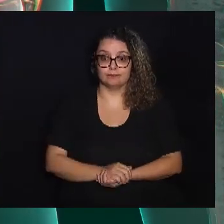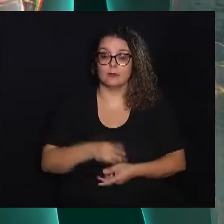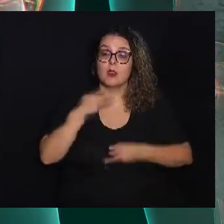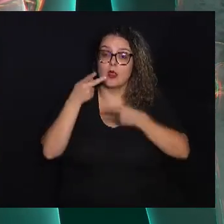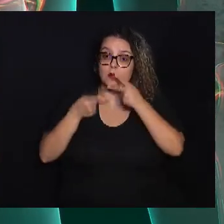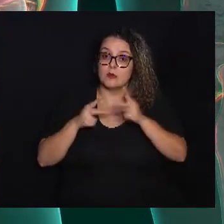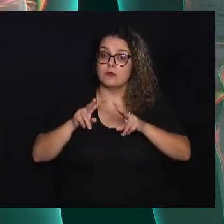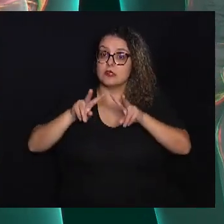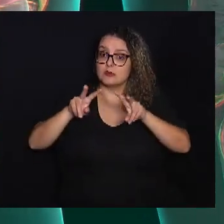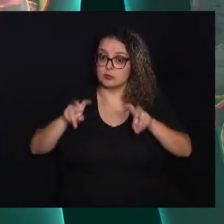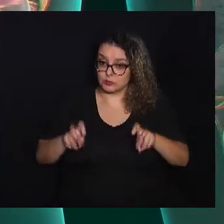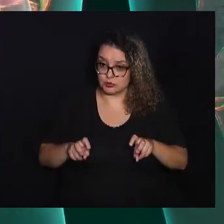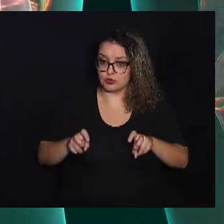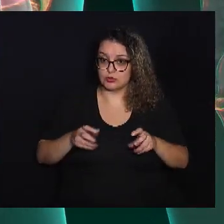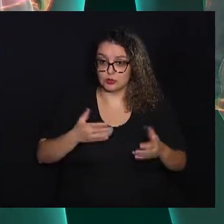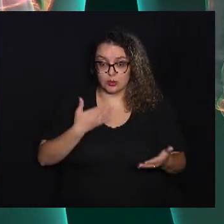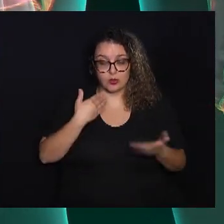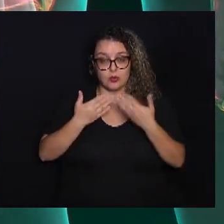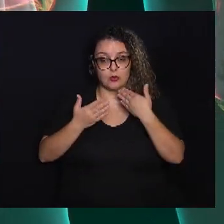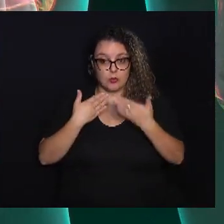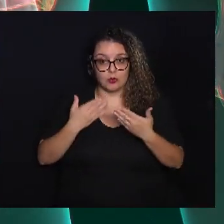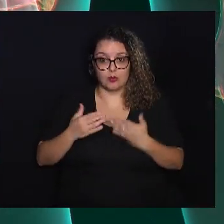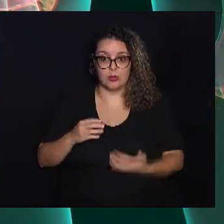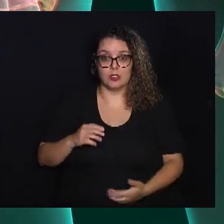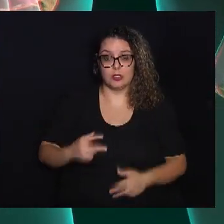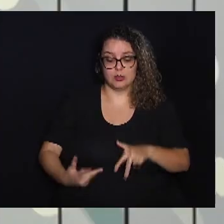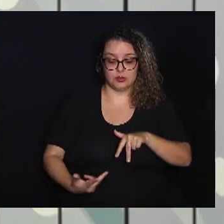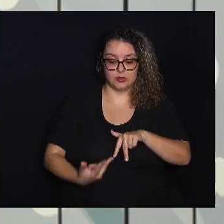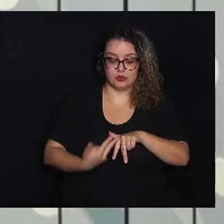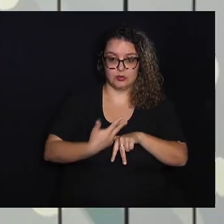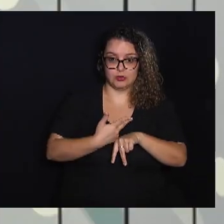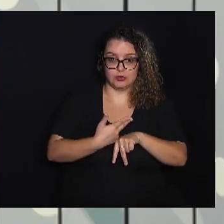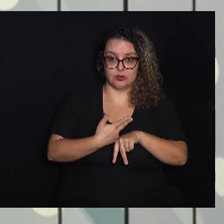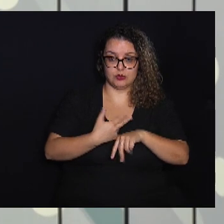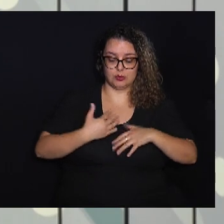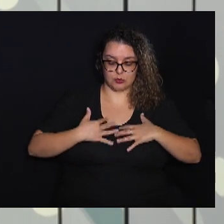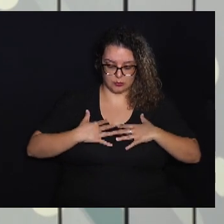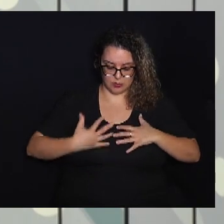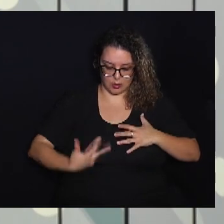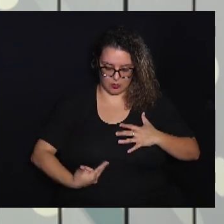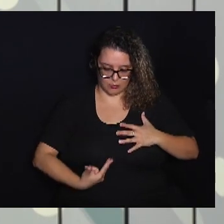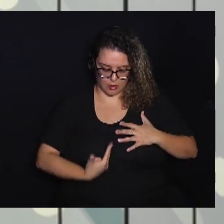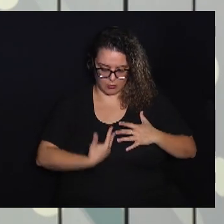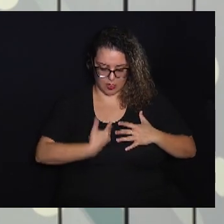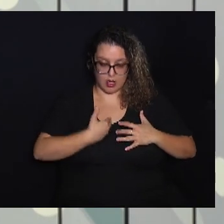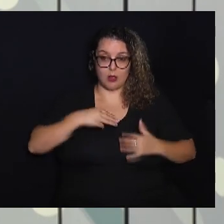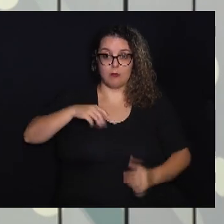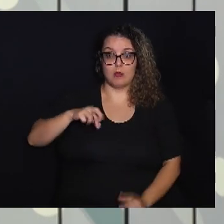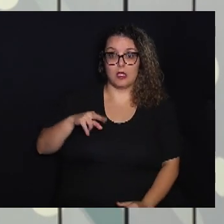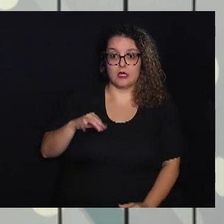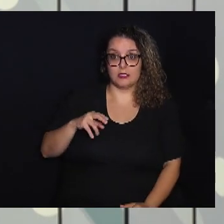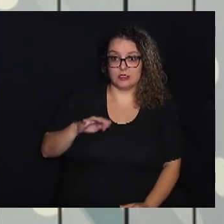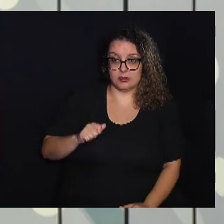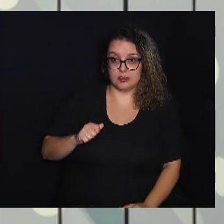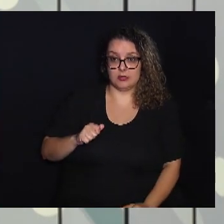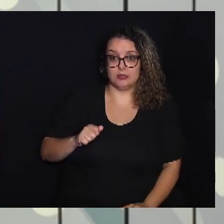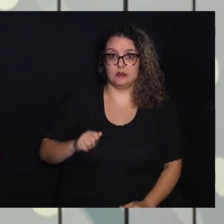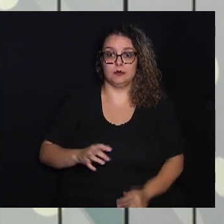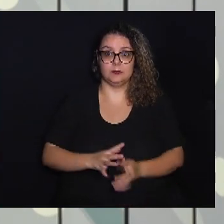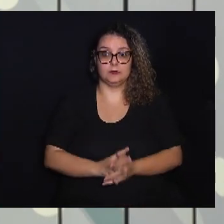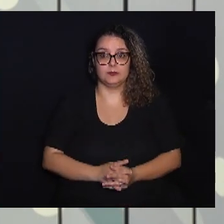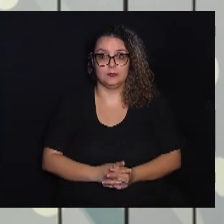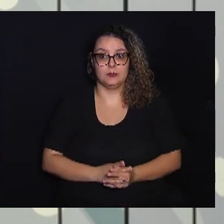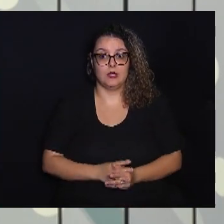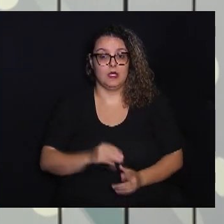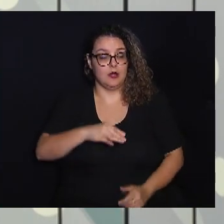no mundo. Para falar sobre esse assunto, eu converso com a cirurgiã torácica Mariana